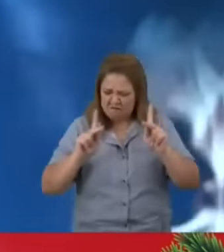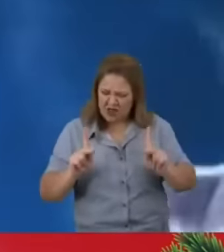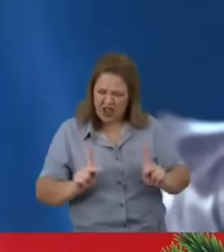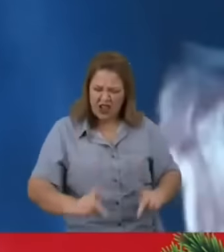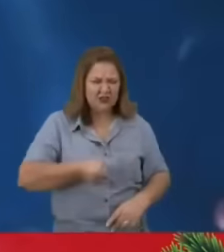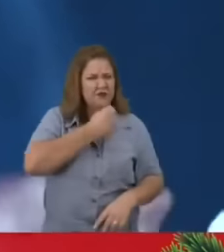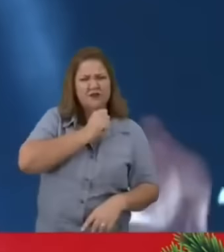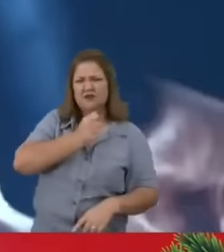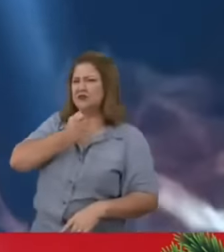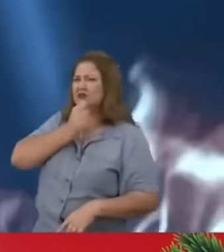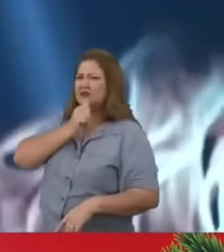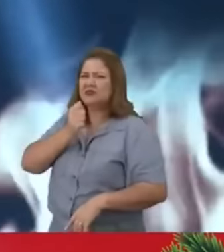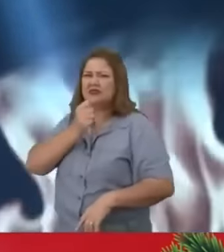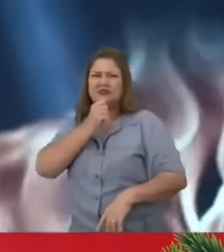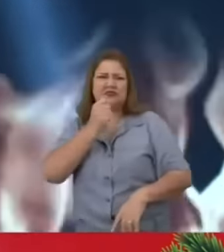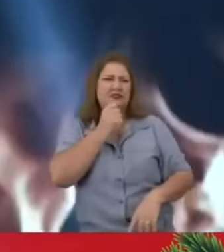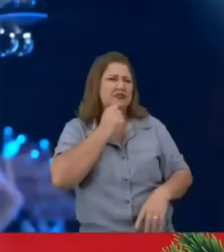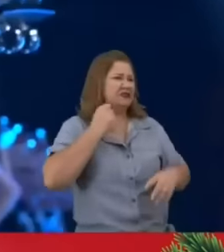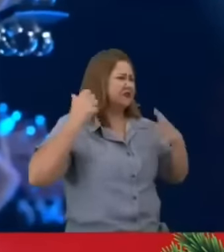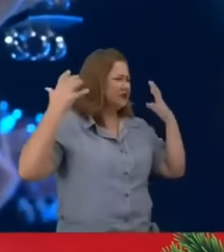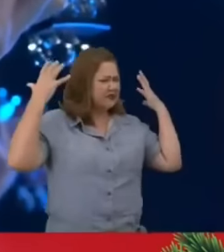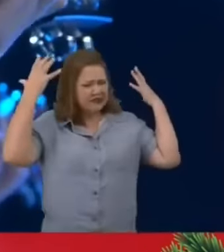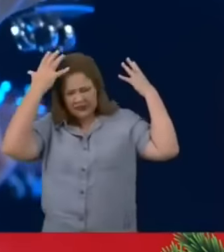faz confusão.